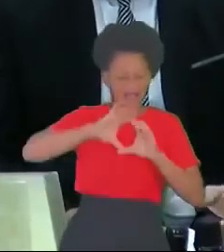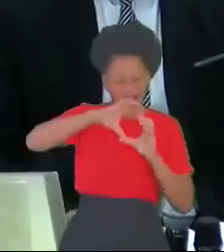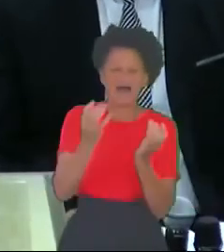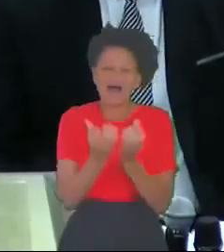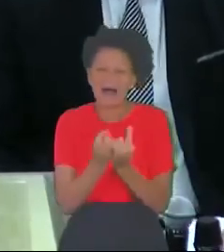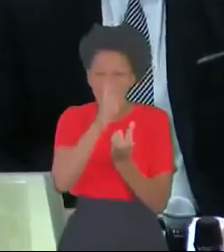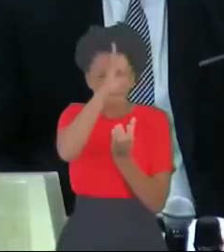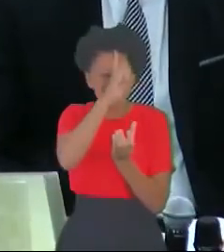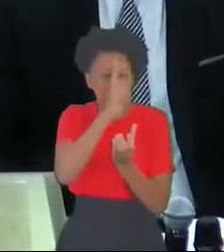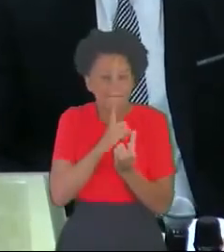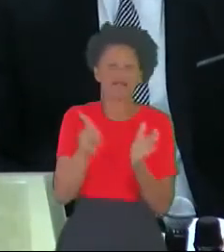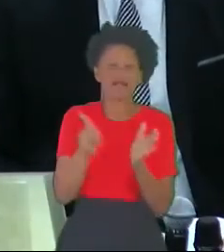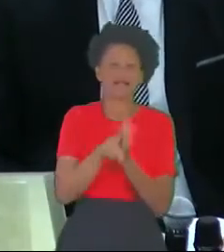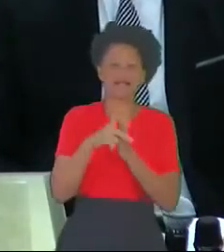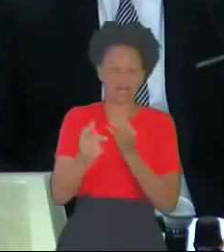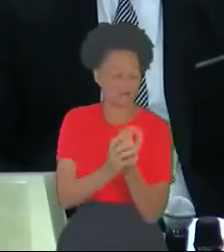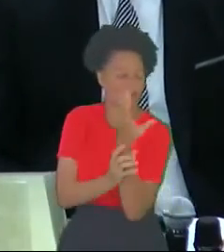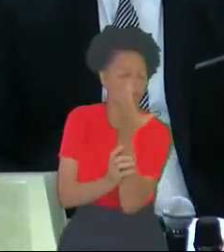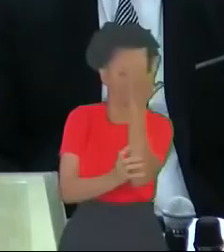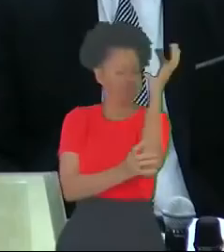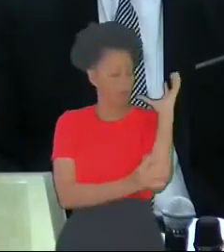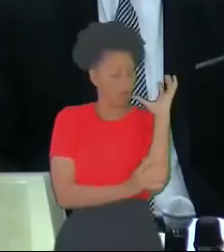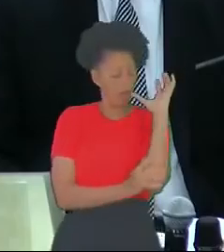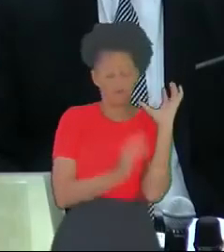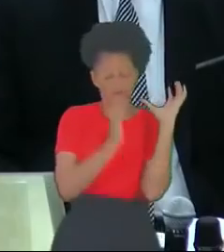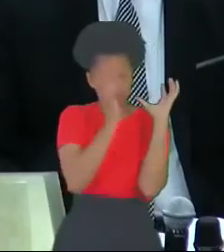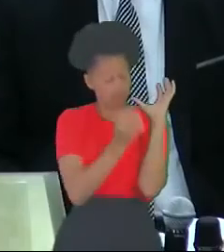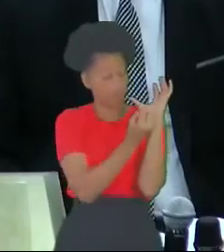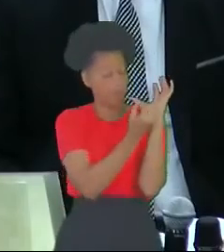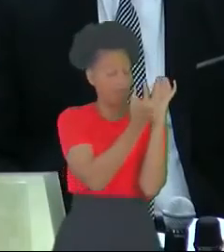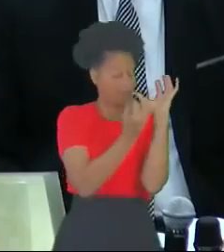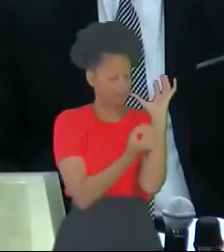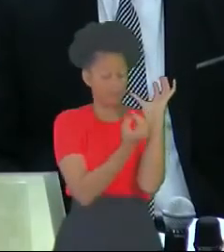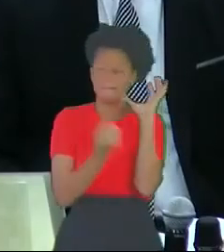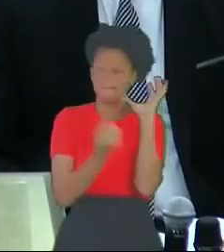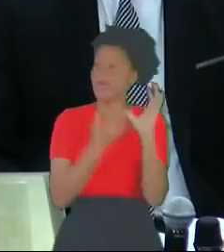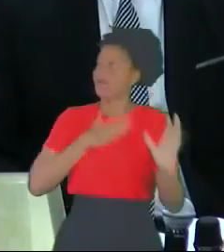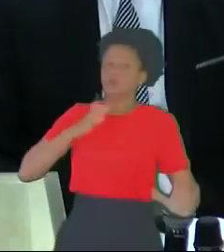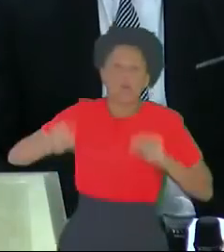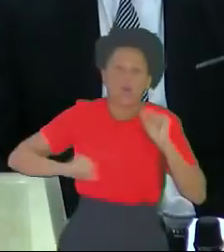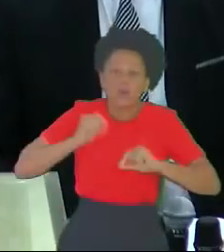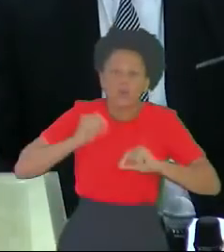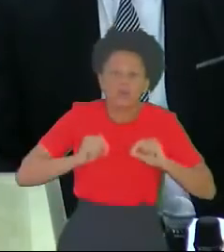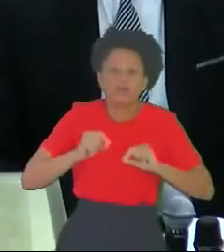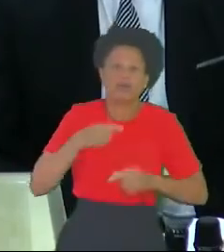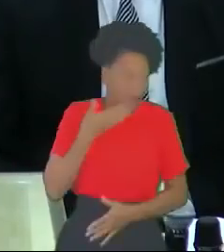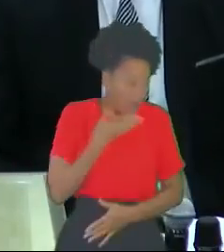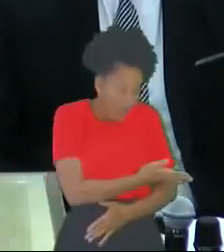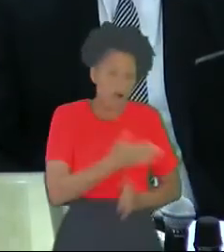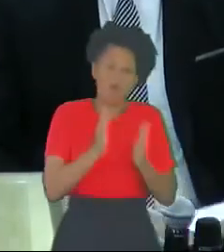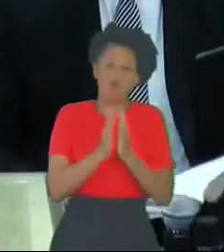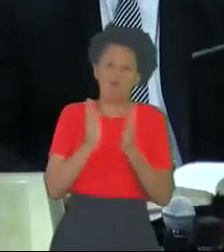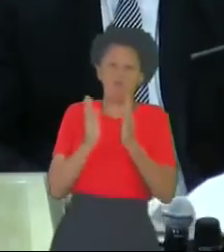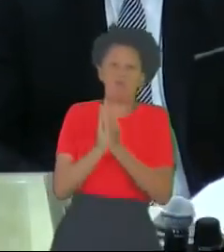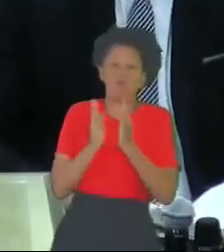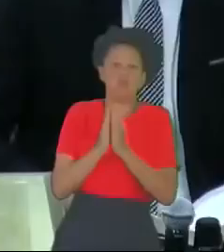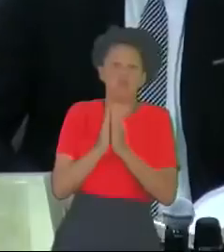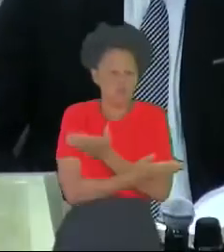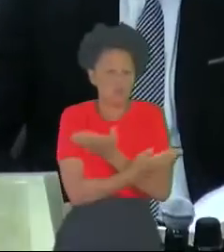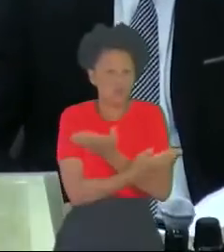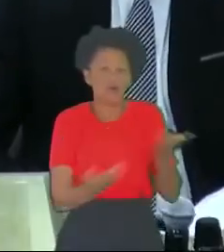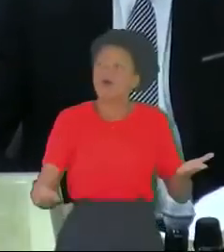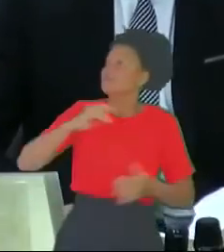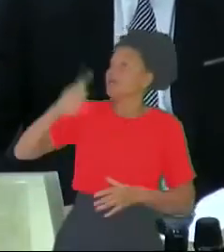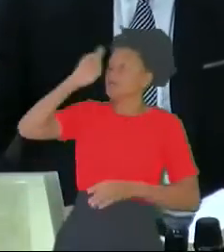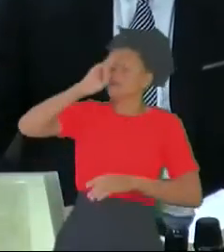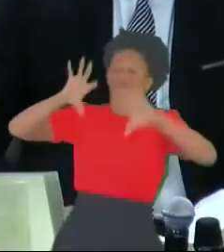árvores produziram, floresceram, produziram, meu Deus, o que foi isso? Foi a oração de Elias. Elias orou e o céu